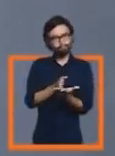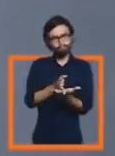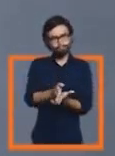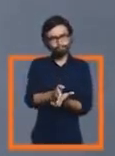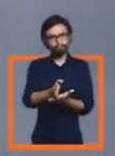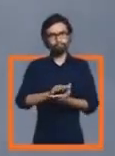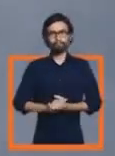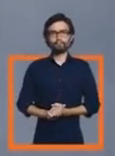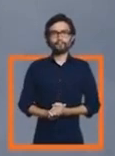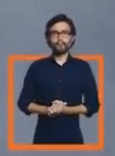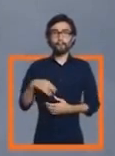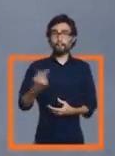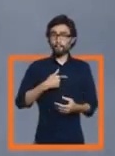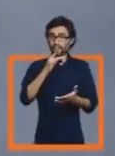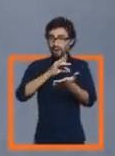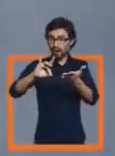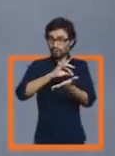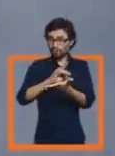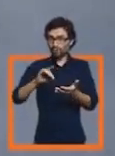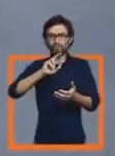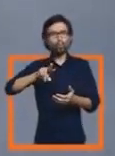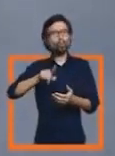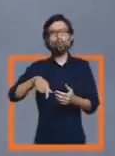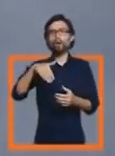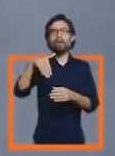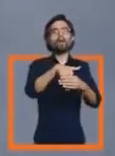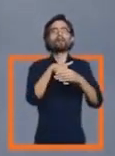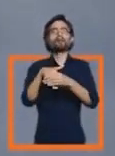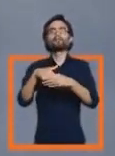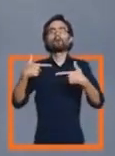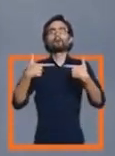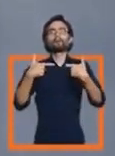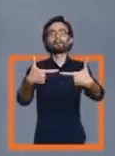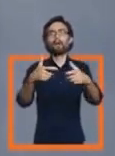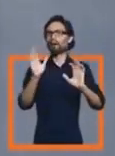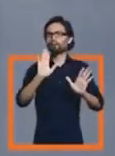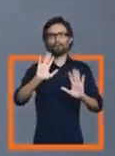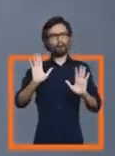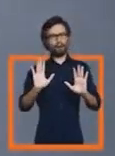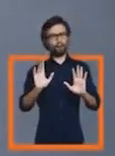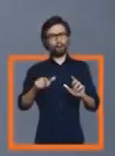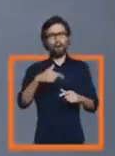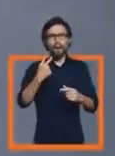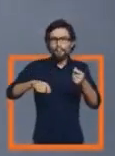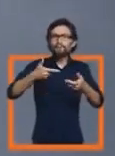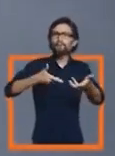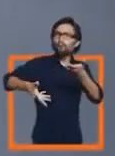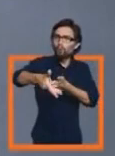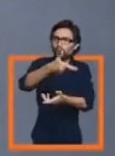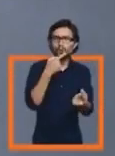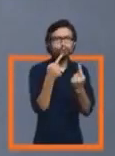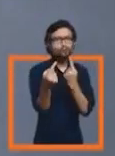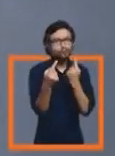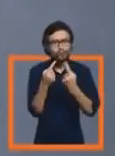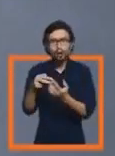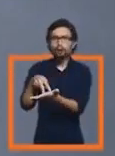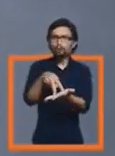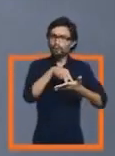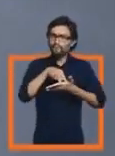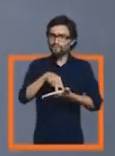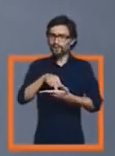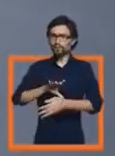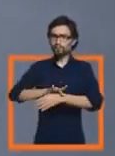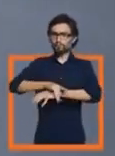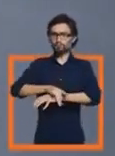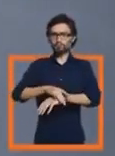o final. Para mim, adversário não é inimigo. E a eleição não é uma guerra. Vou continuar trabalhando com diálogo e